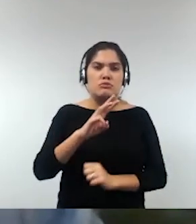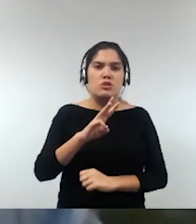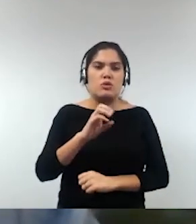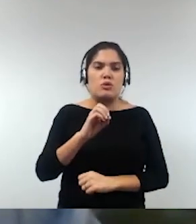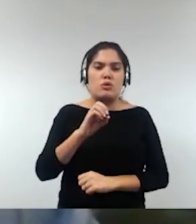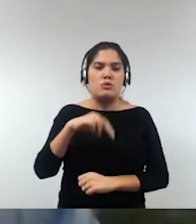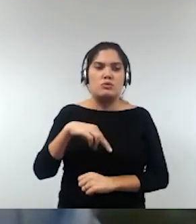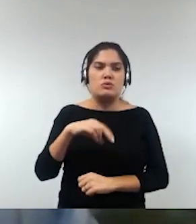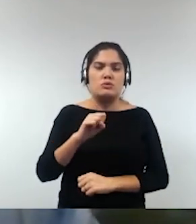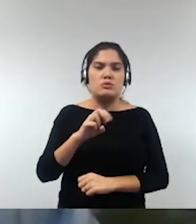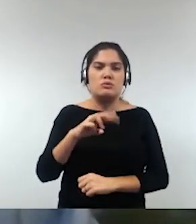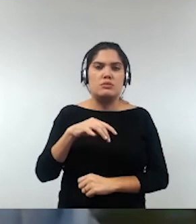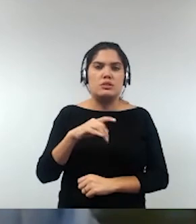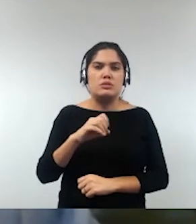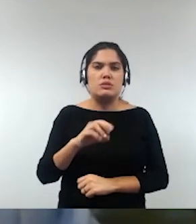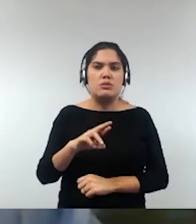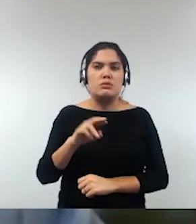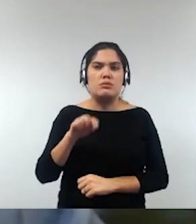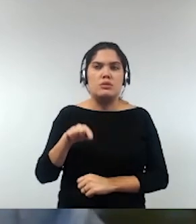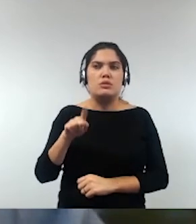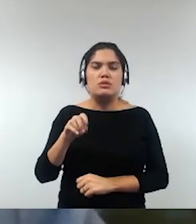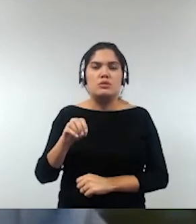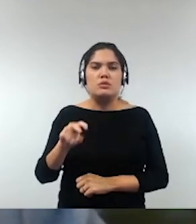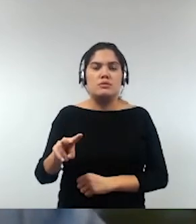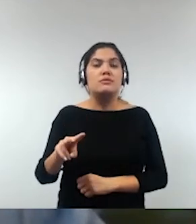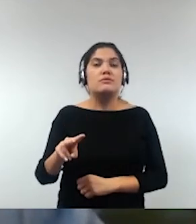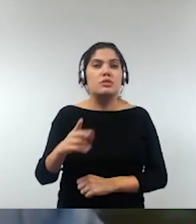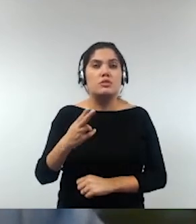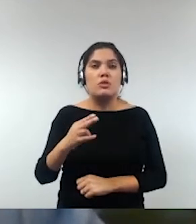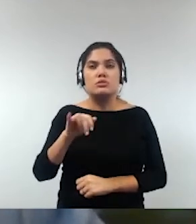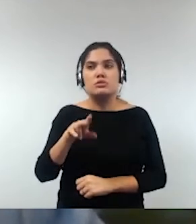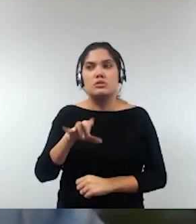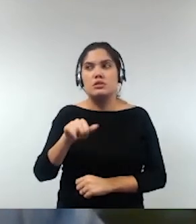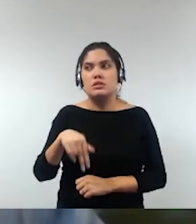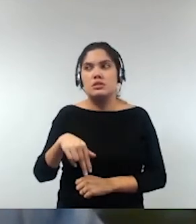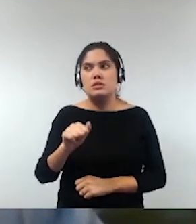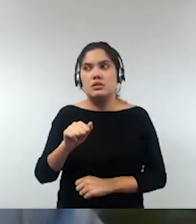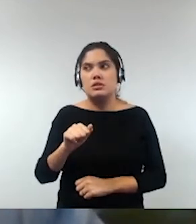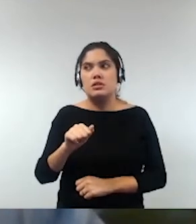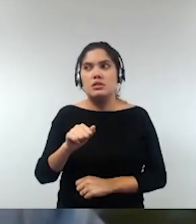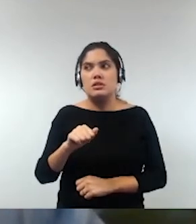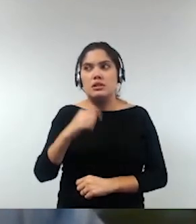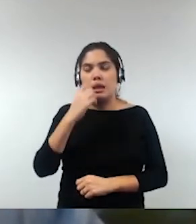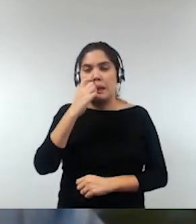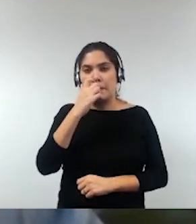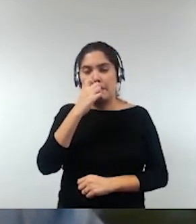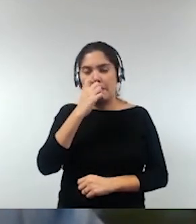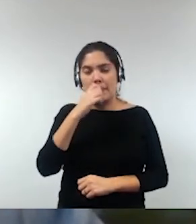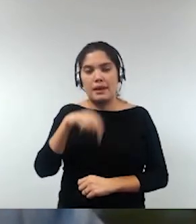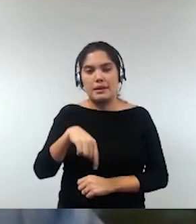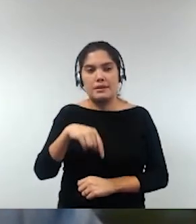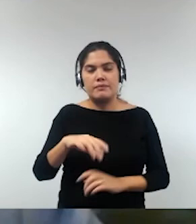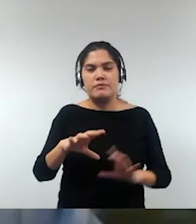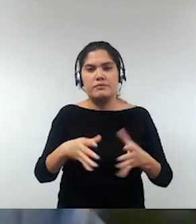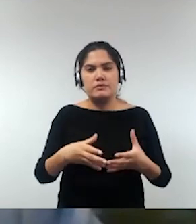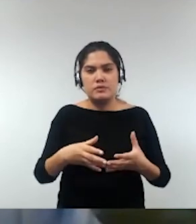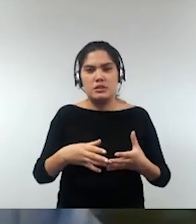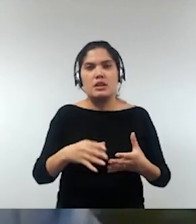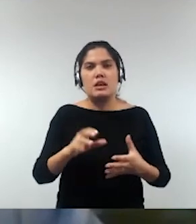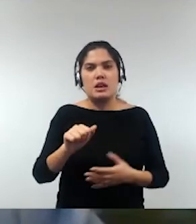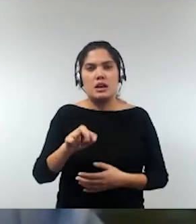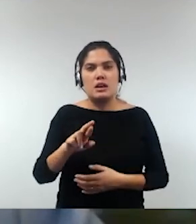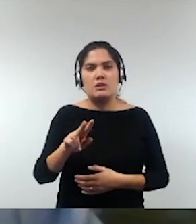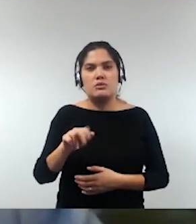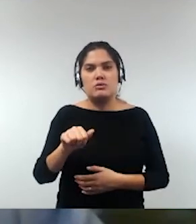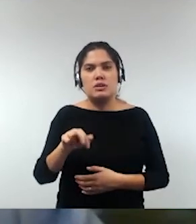e tem outros projetos aqui que, se Deus quiser, a gente vai alavancar, como Juliana, se Deus quiser, aquele da Fundação junto lá de Caruaru, se Deus